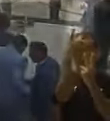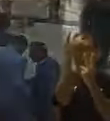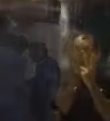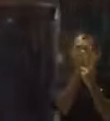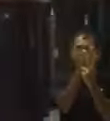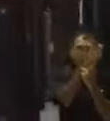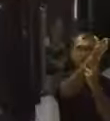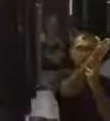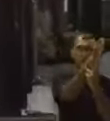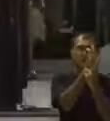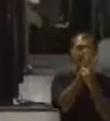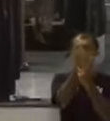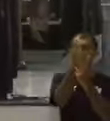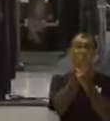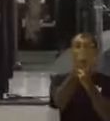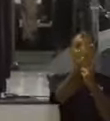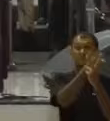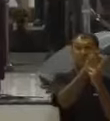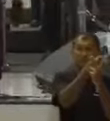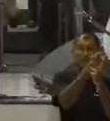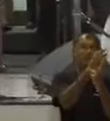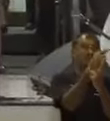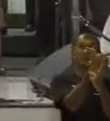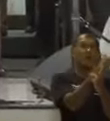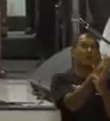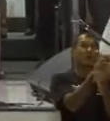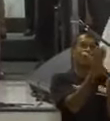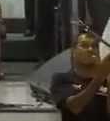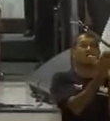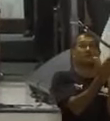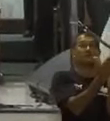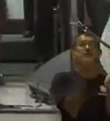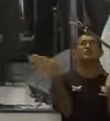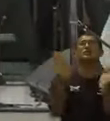me dirigir a você não evangélico, que